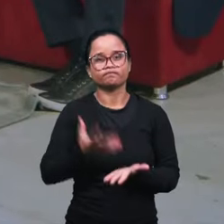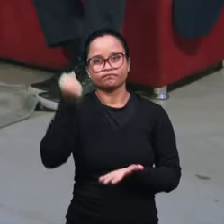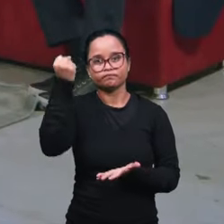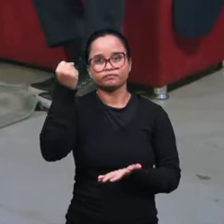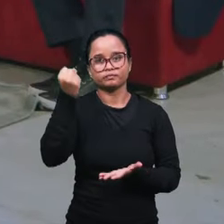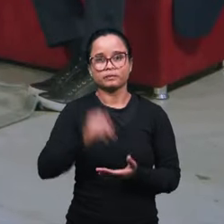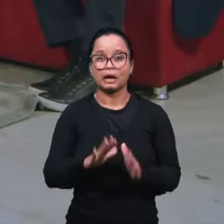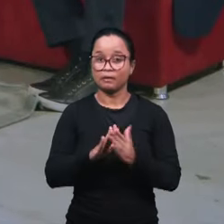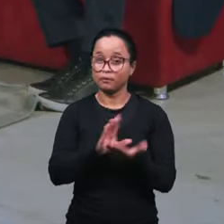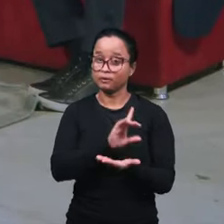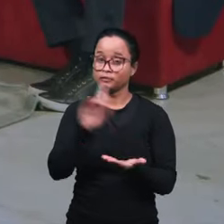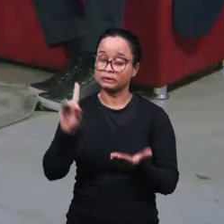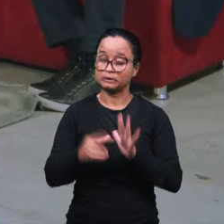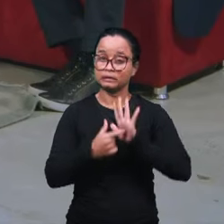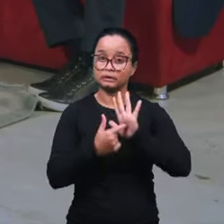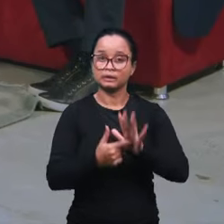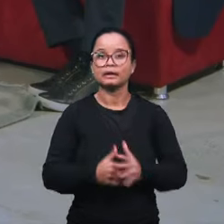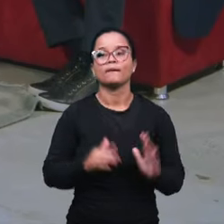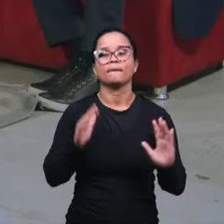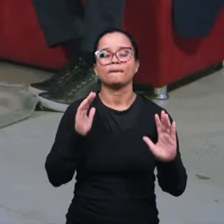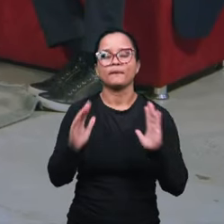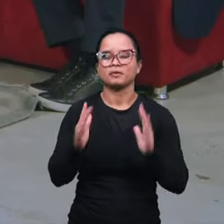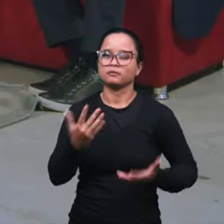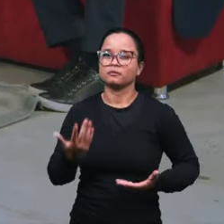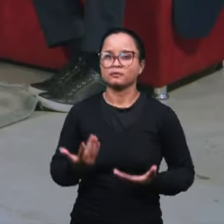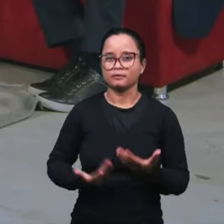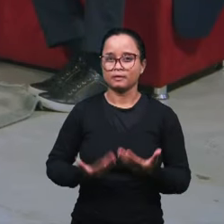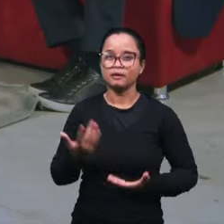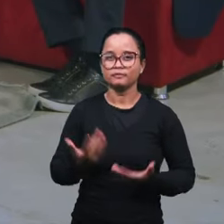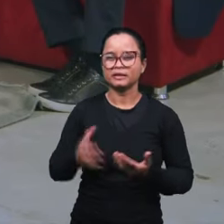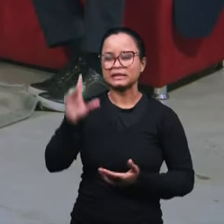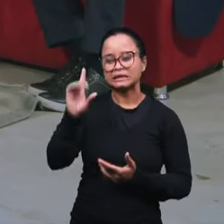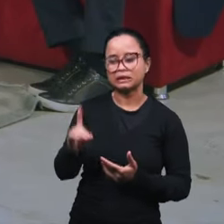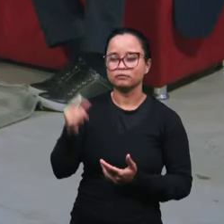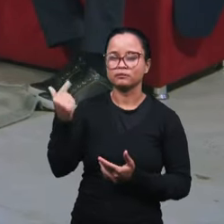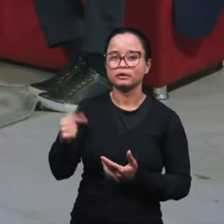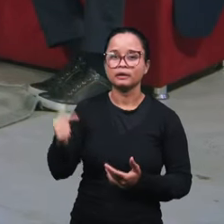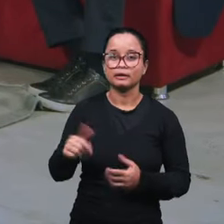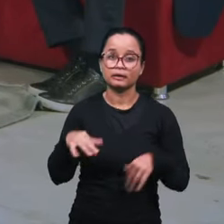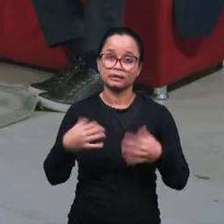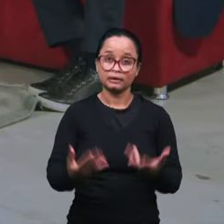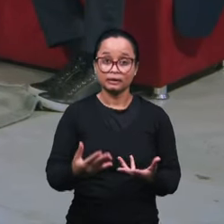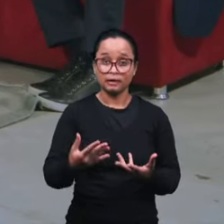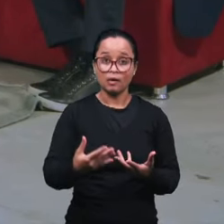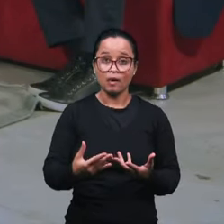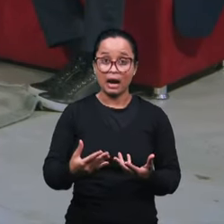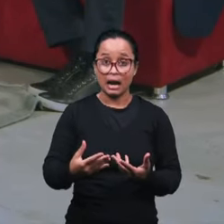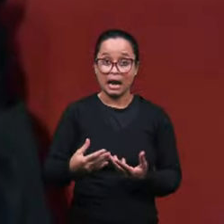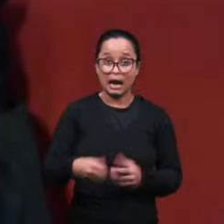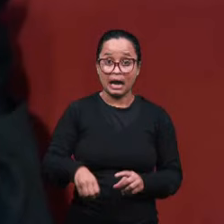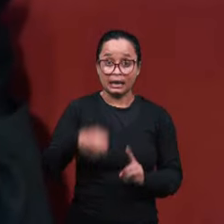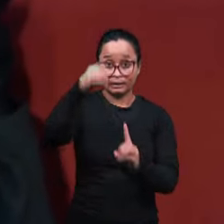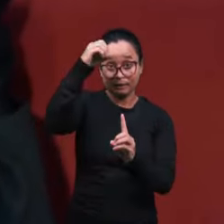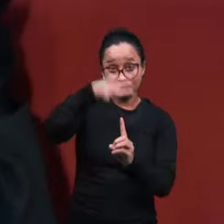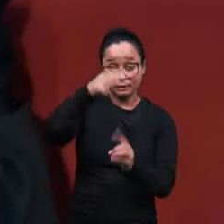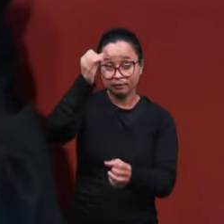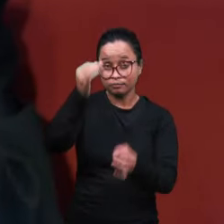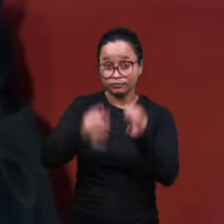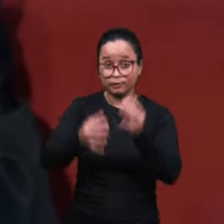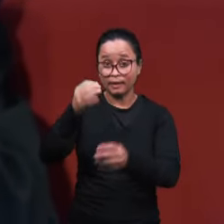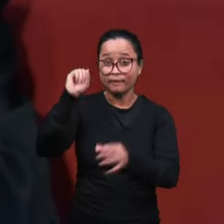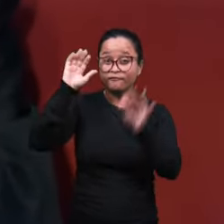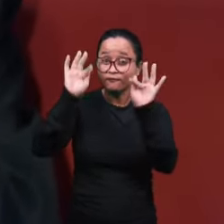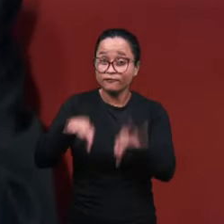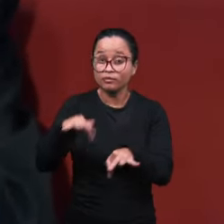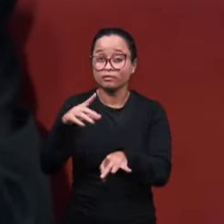Bíblia fala que é o tempo dos gentios, né? Isso. A dispensação da graça se encerrará no arrebatamento.